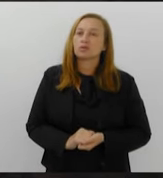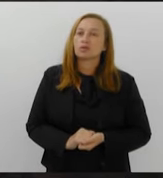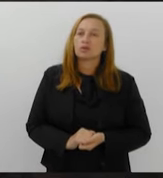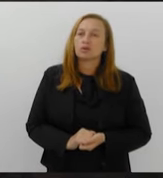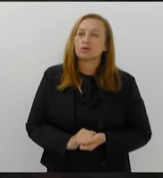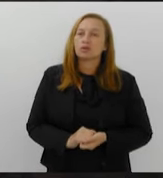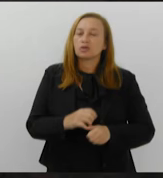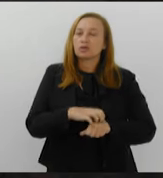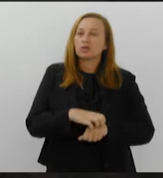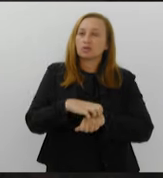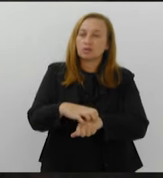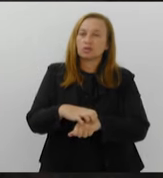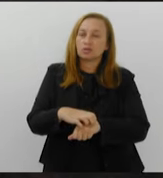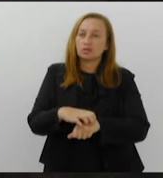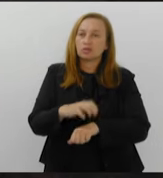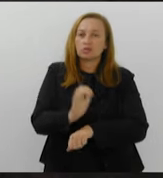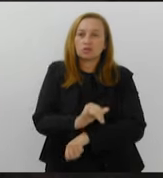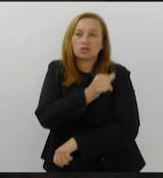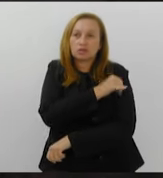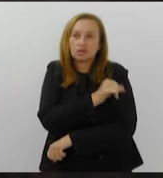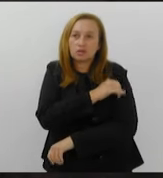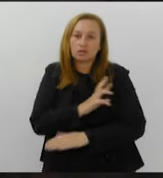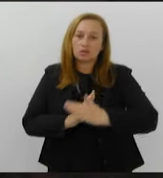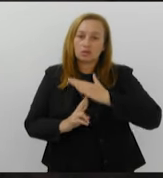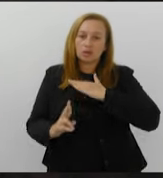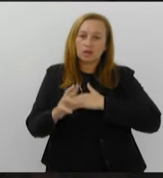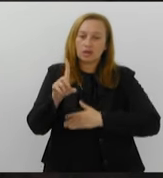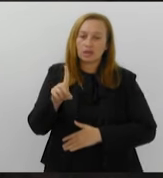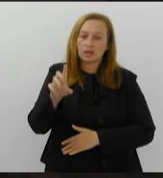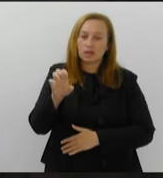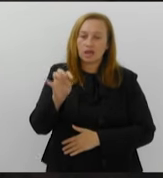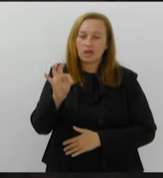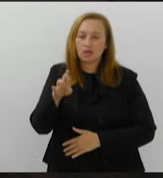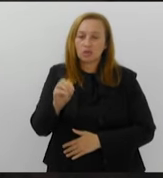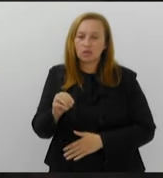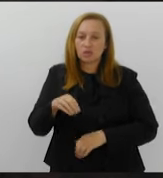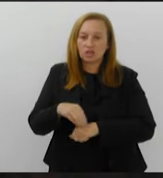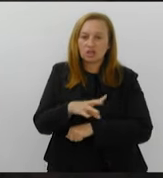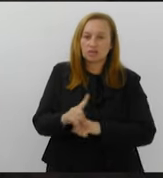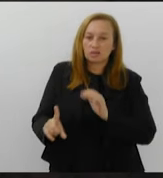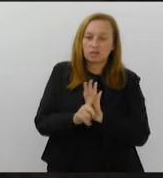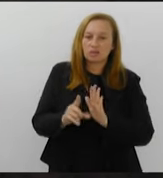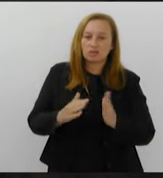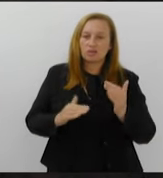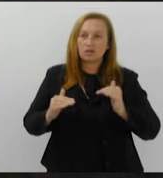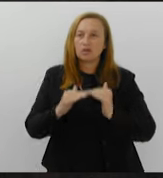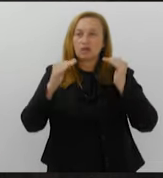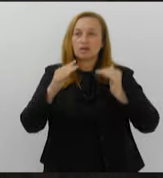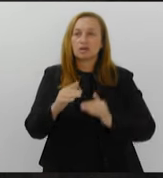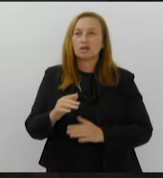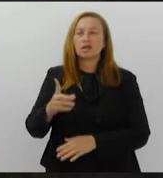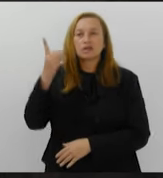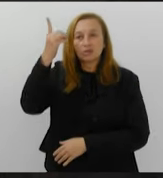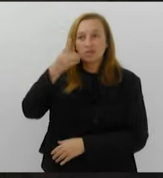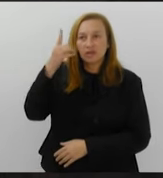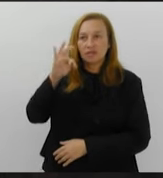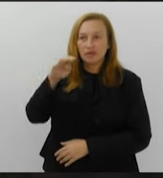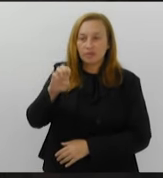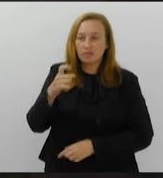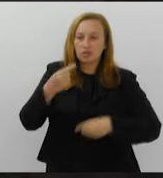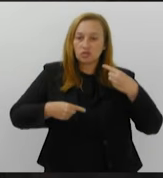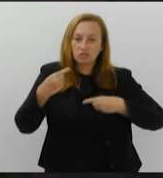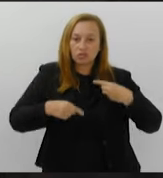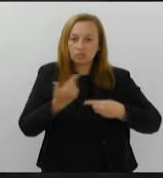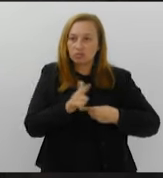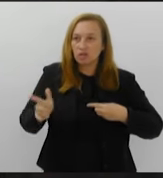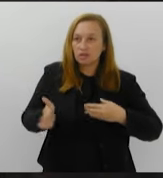de Transporte Rodoviário do estado do Rio de Janeiro, DETRO. Parecer da comissão de indicação legislativa favorável. Relator, deputado Felipe Soares. Em discussão, não havendo